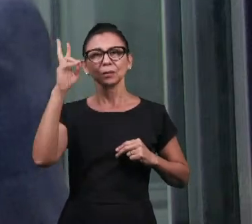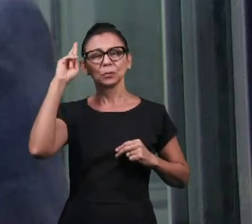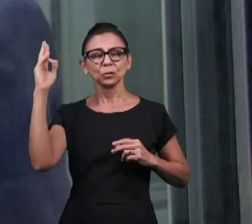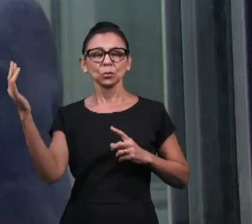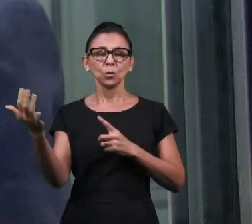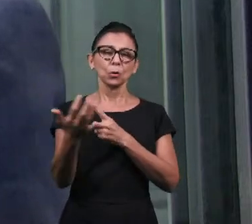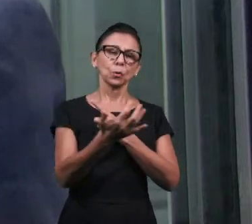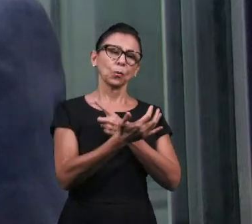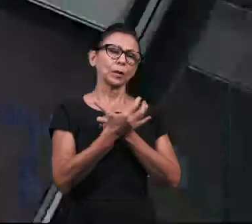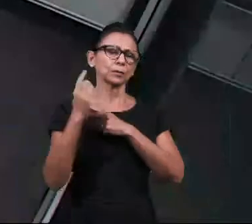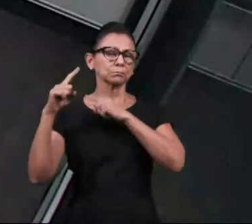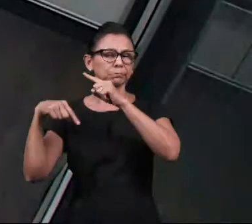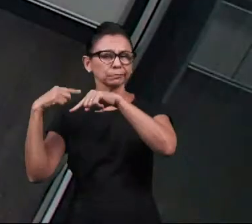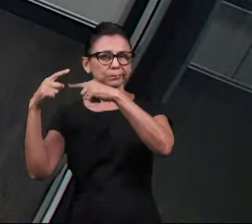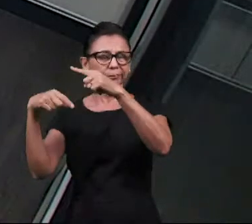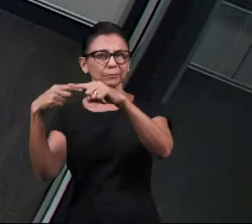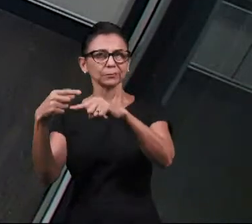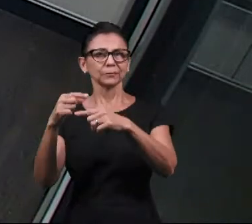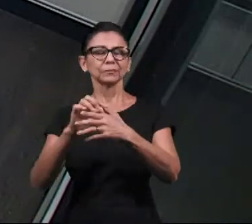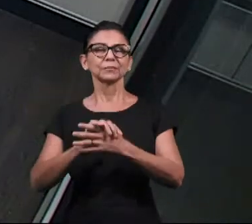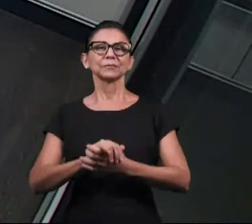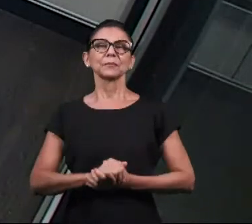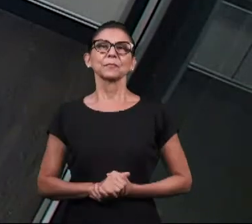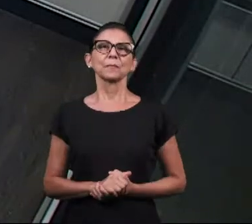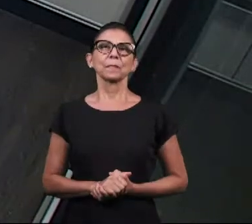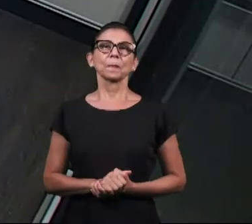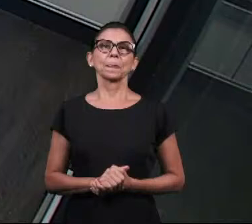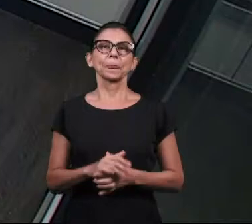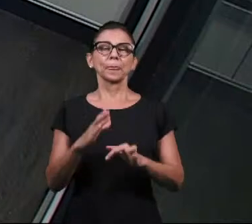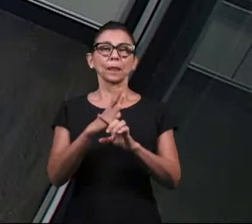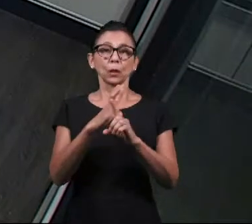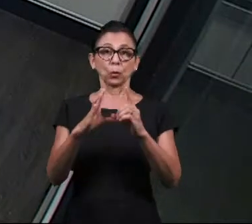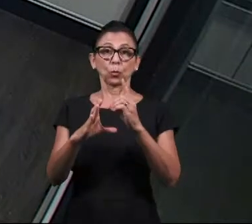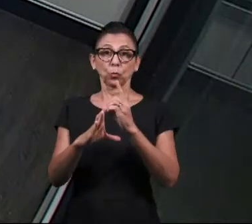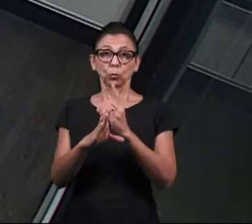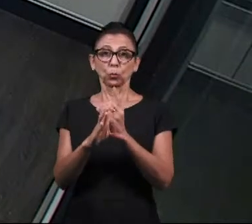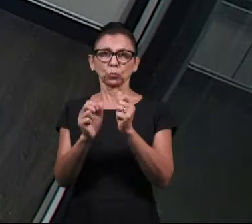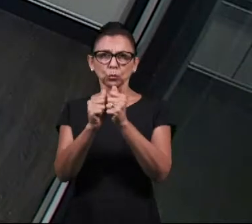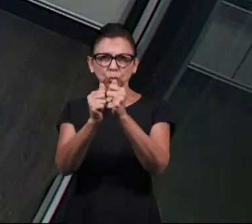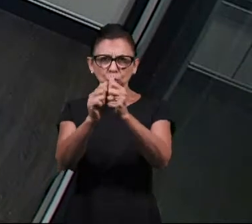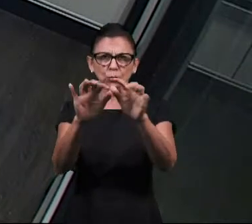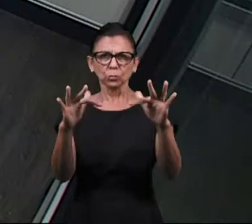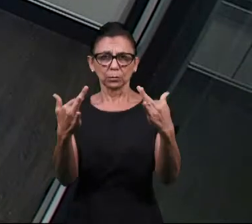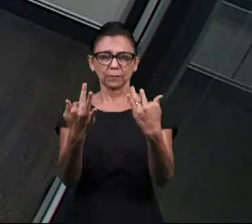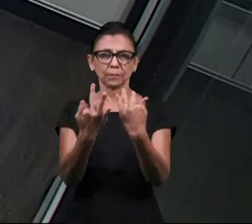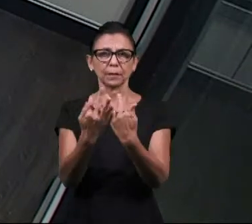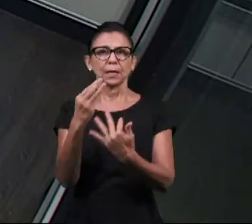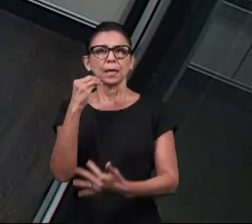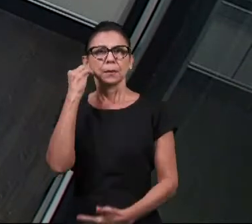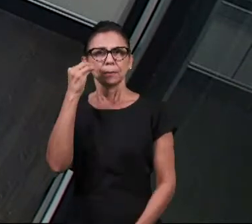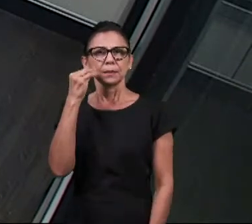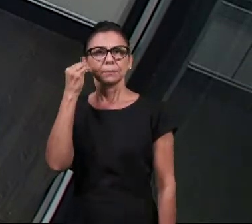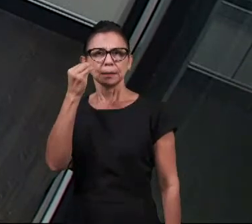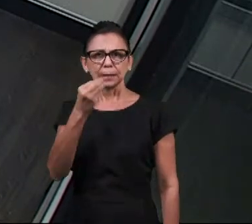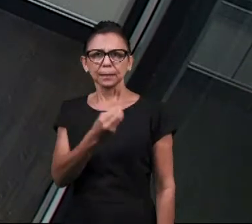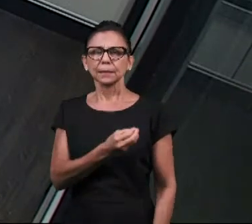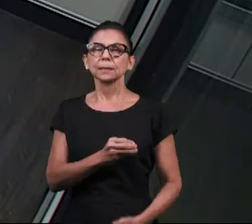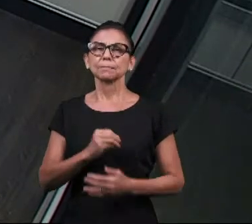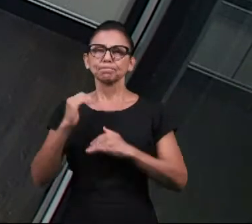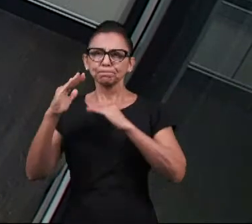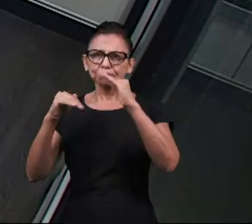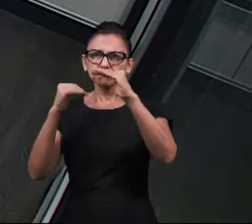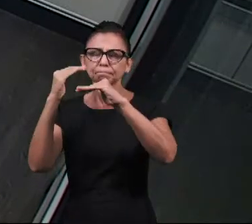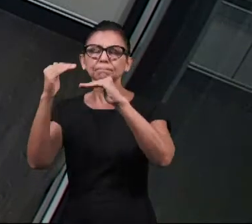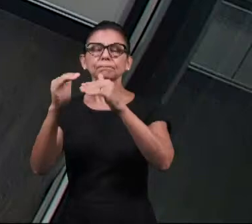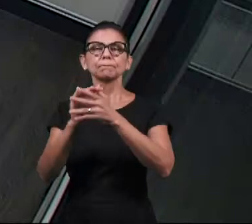eu reputo, Jorginho, o culto no lar como uma experiência produtiva no ambiente da fé, que